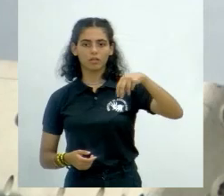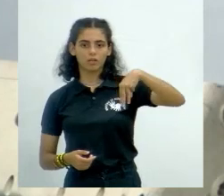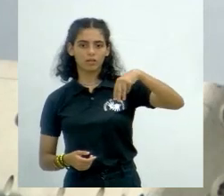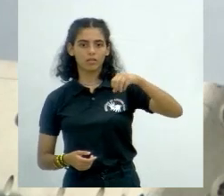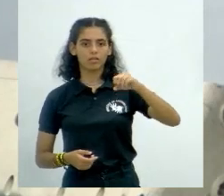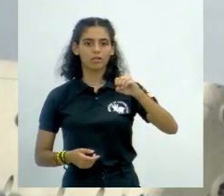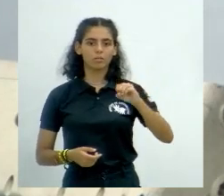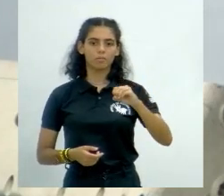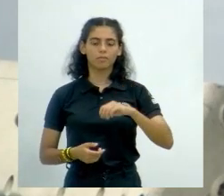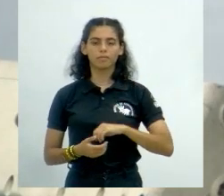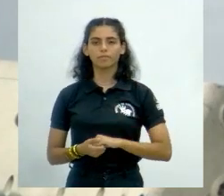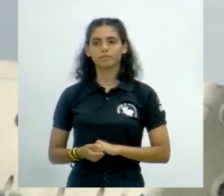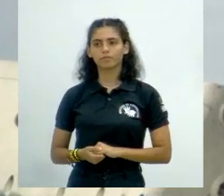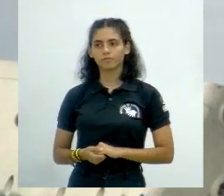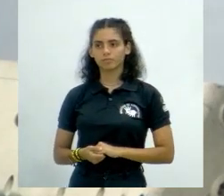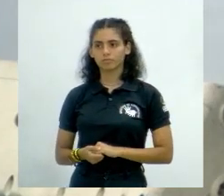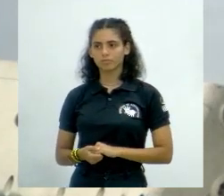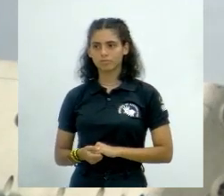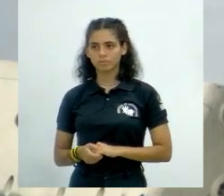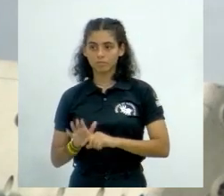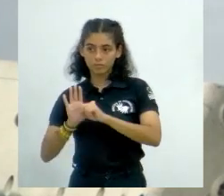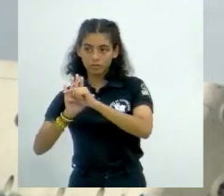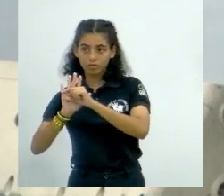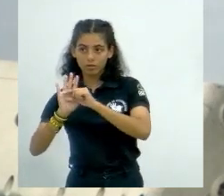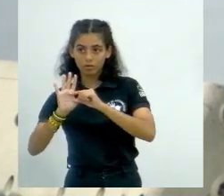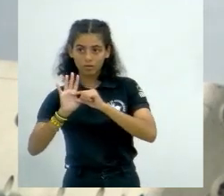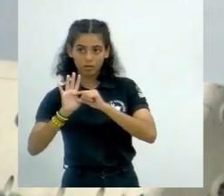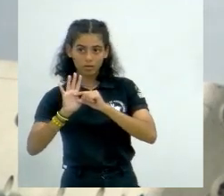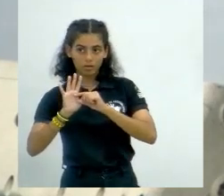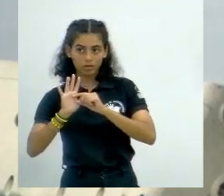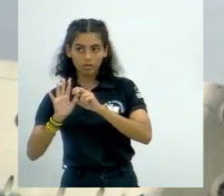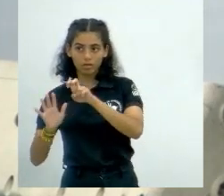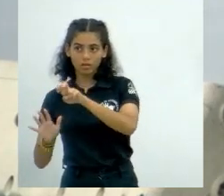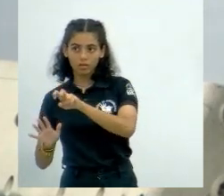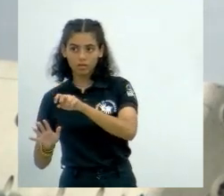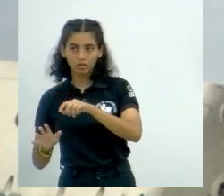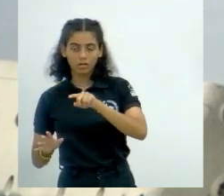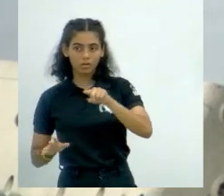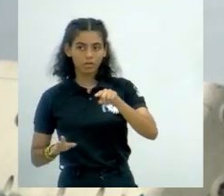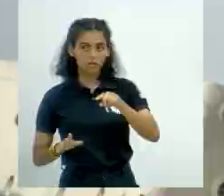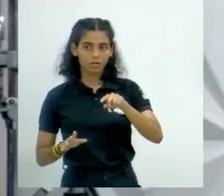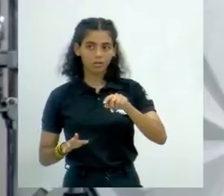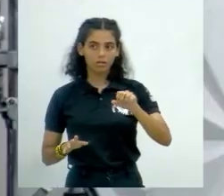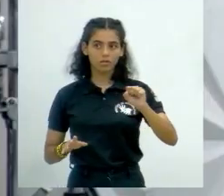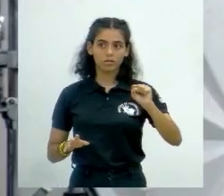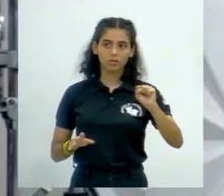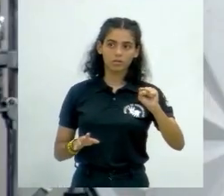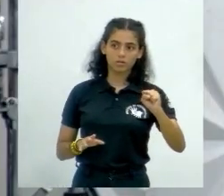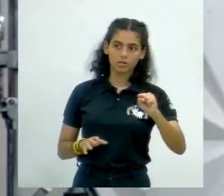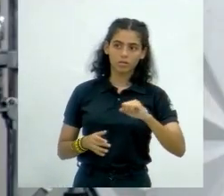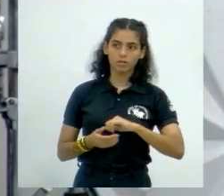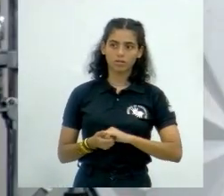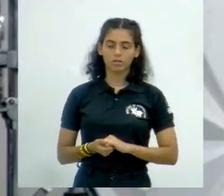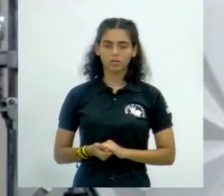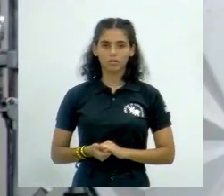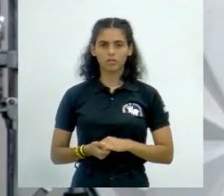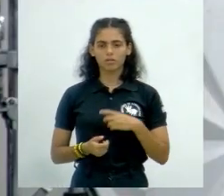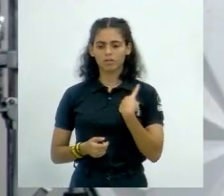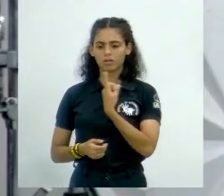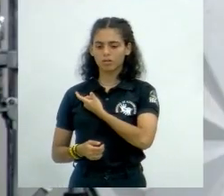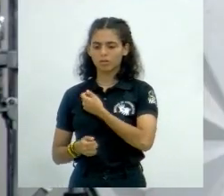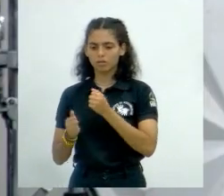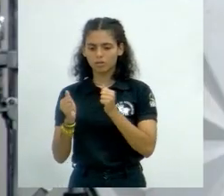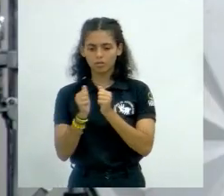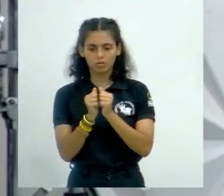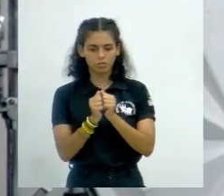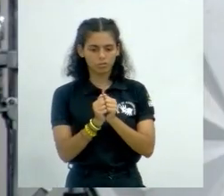versículo 6, que a gente, aliás, versículo 5, 6, 7 e 8. Juntos nós lemos o 7 e o 8, mas